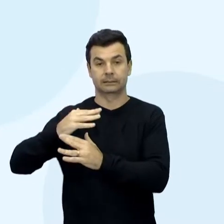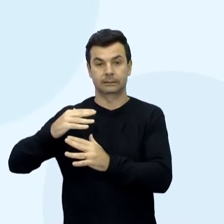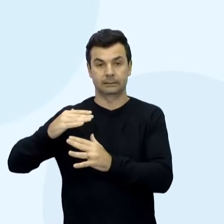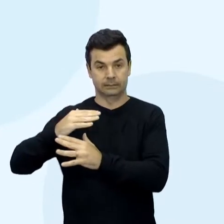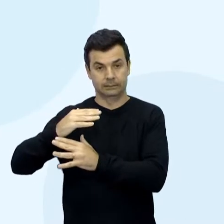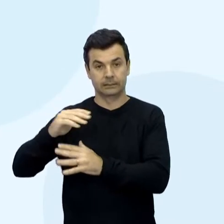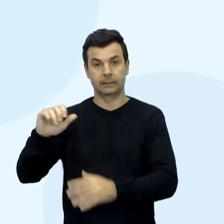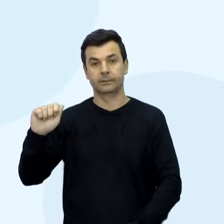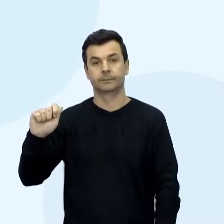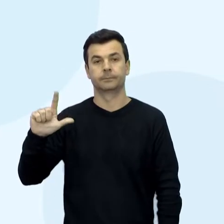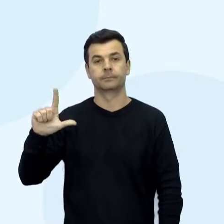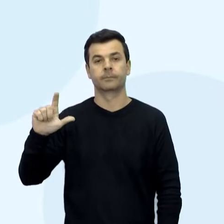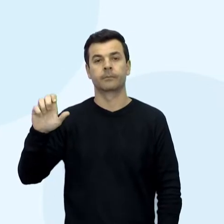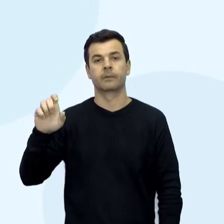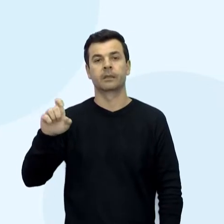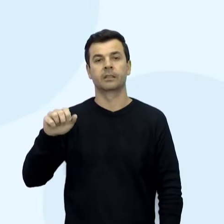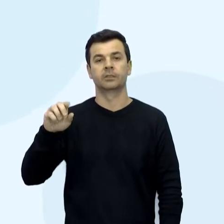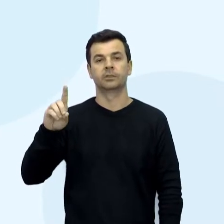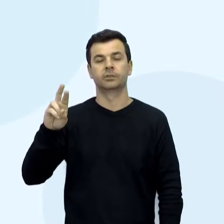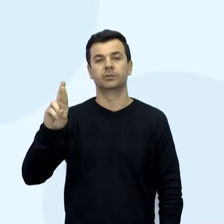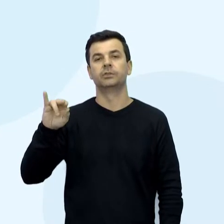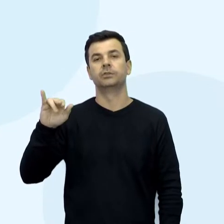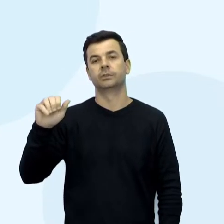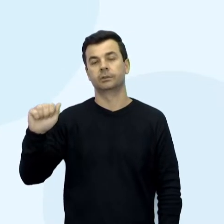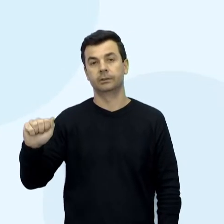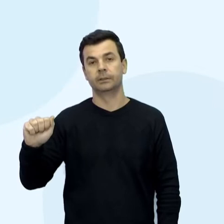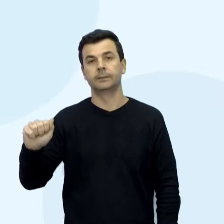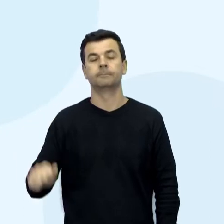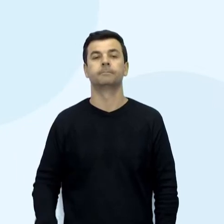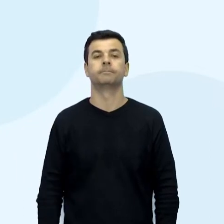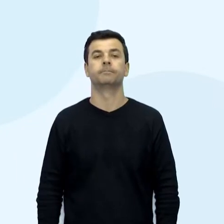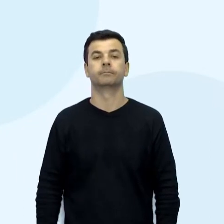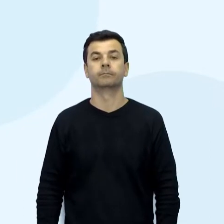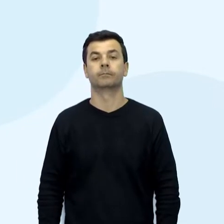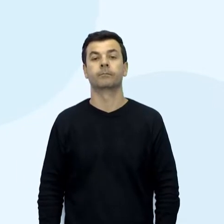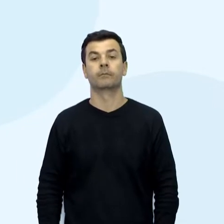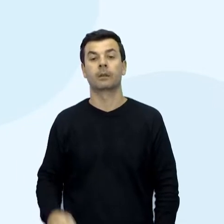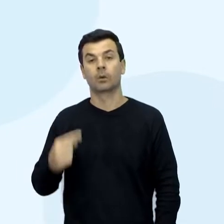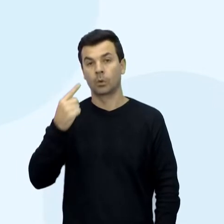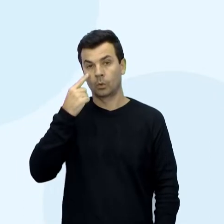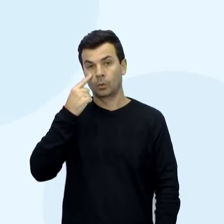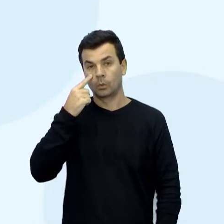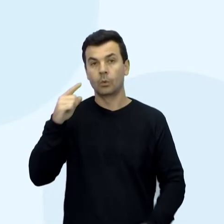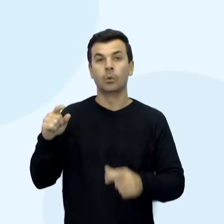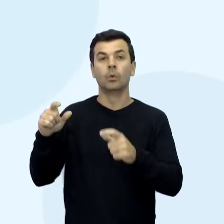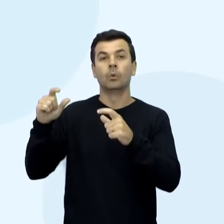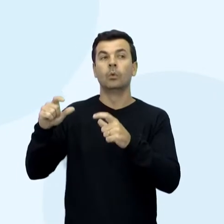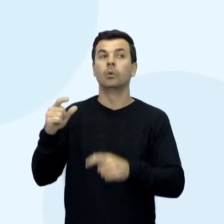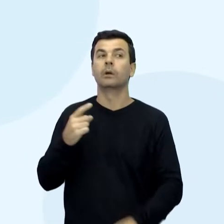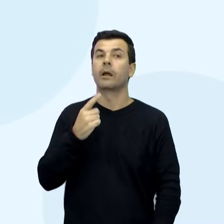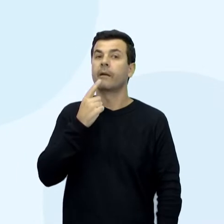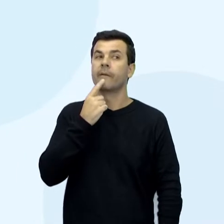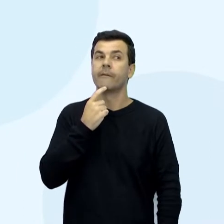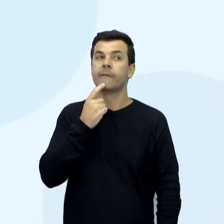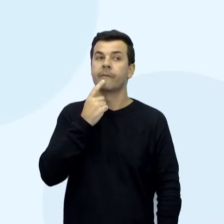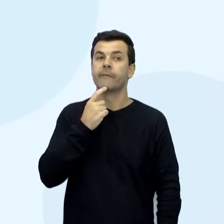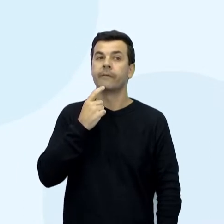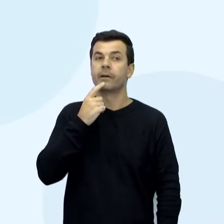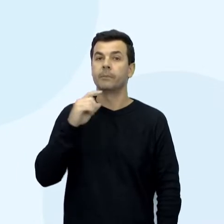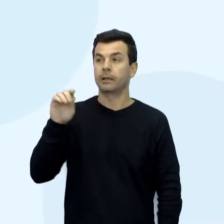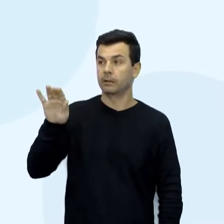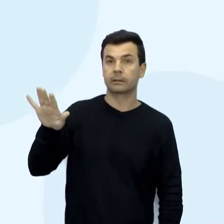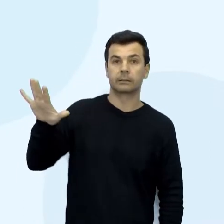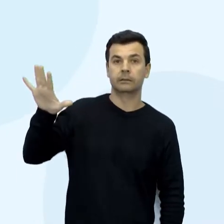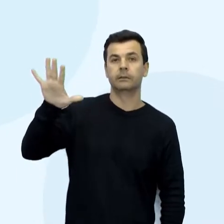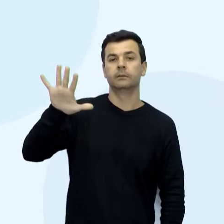de Alexandria, né, de como é que era a cidade, e na área em vermelho que eu estou mostrando aqui é a área onde